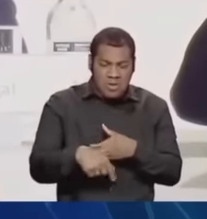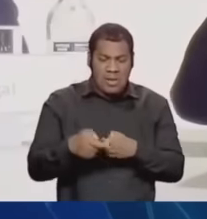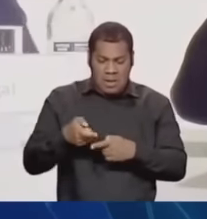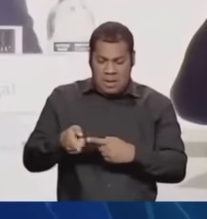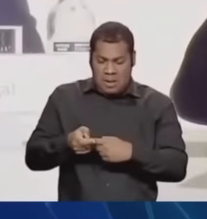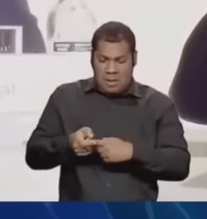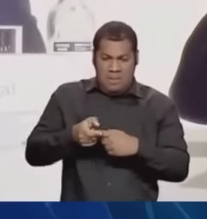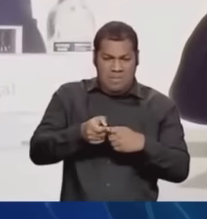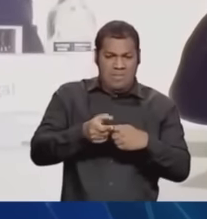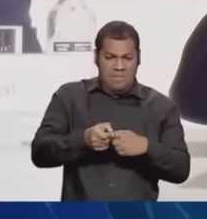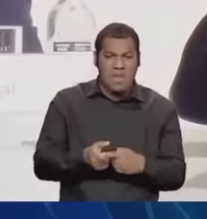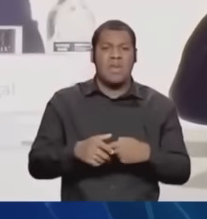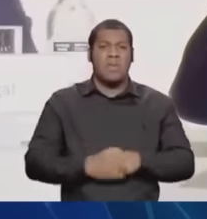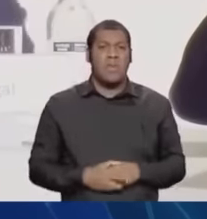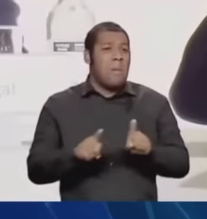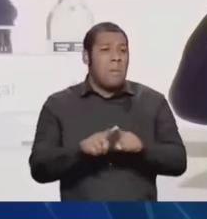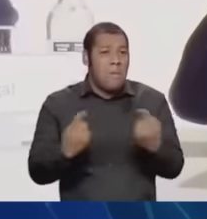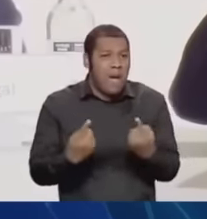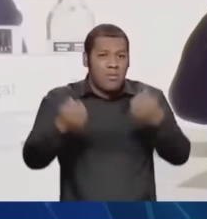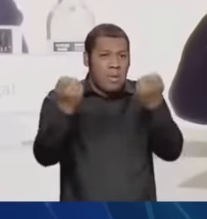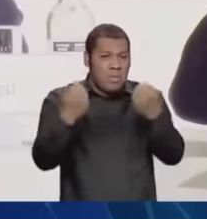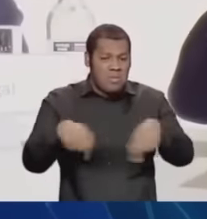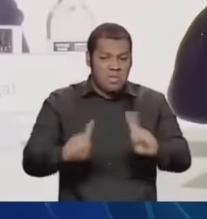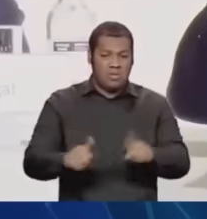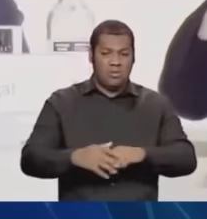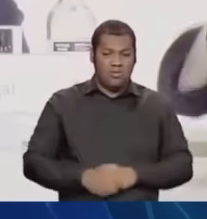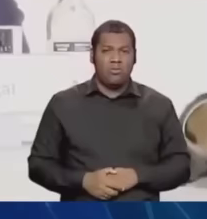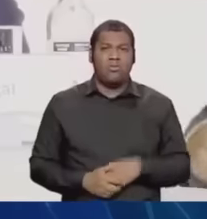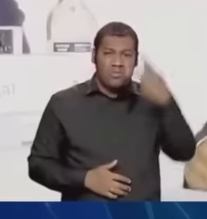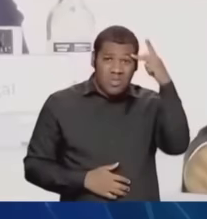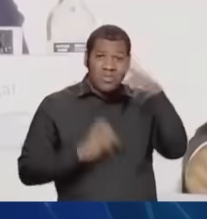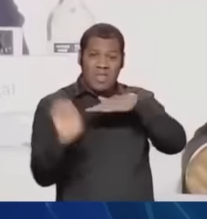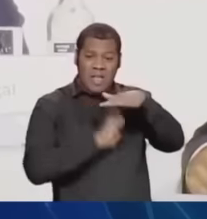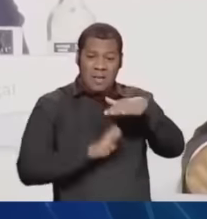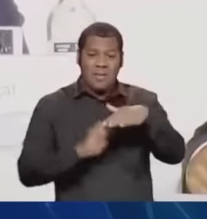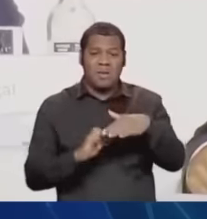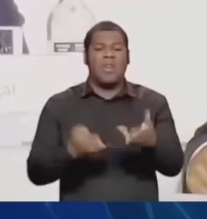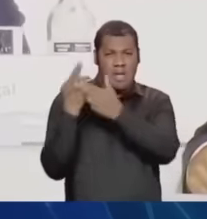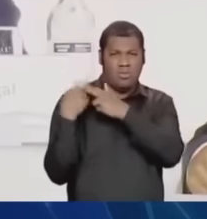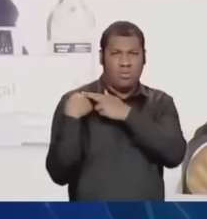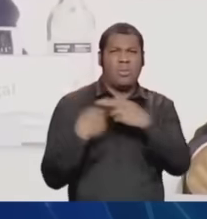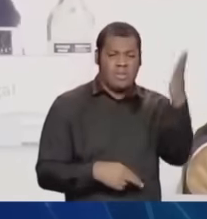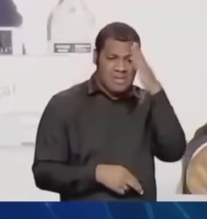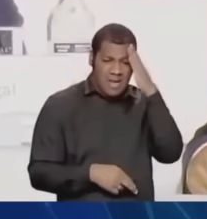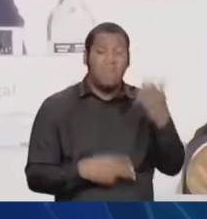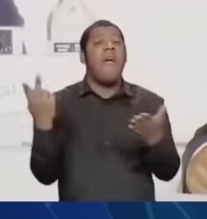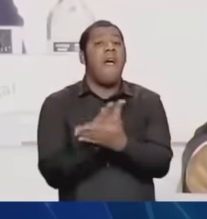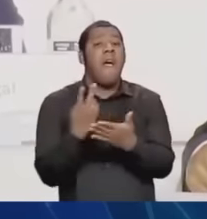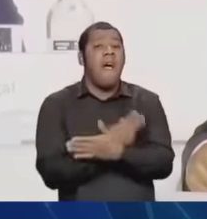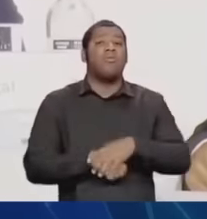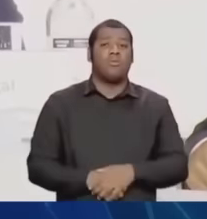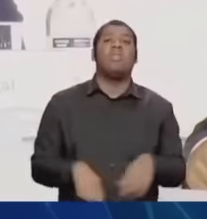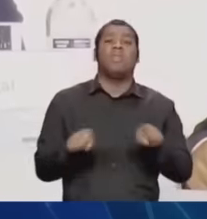crie gado, quando na verdade não é necessário fazer isso. Os empresários responsáveis sabem que é errado